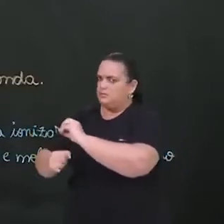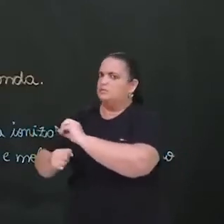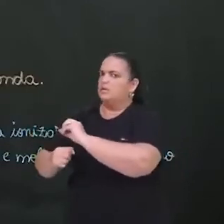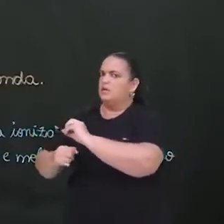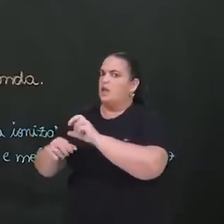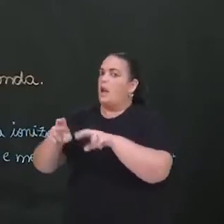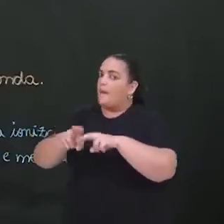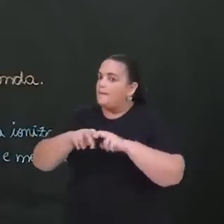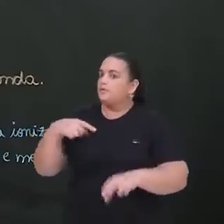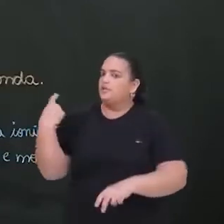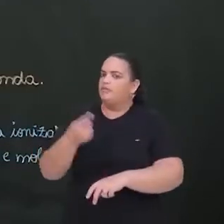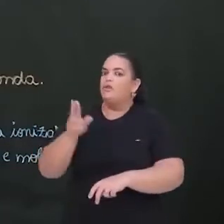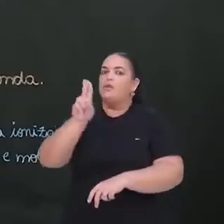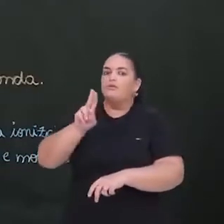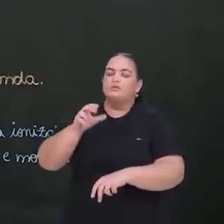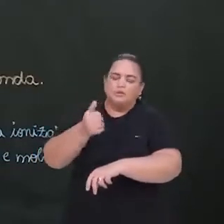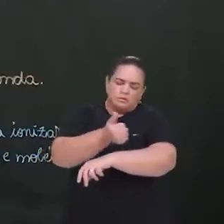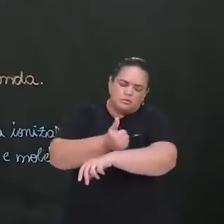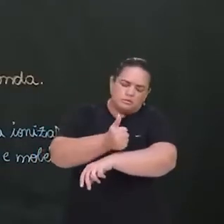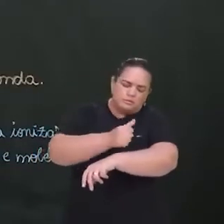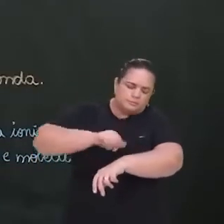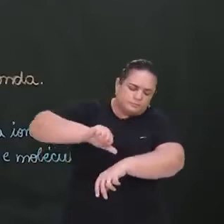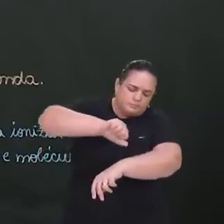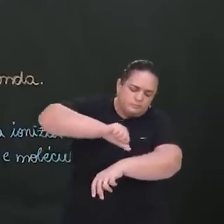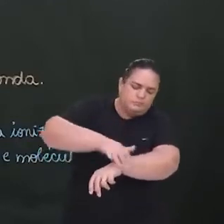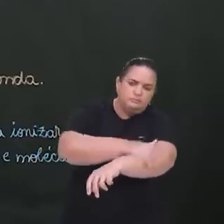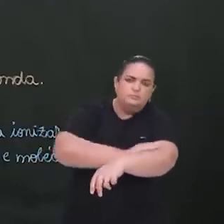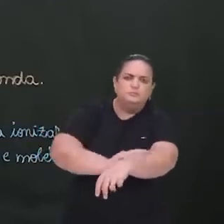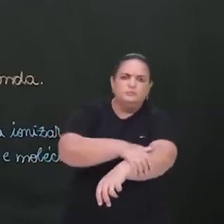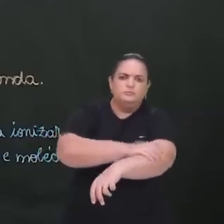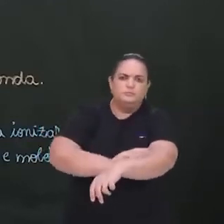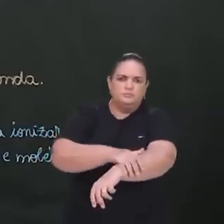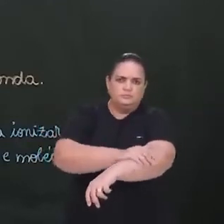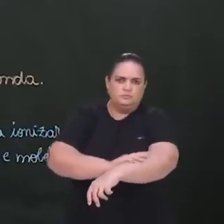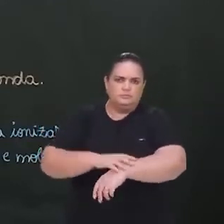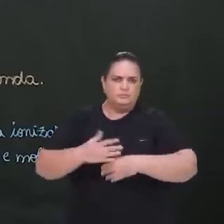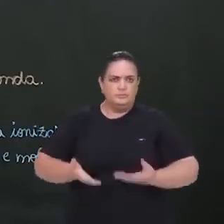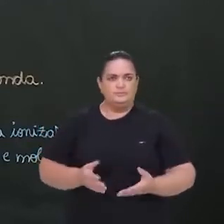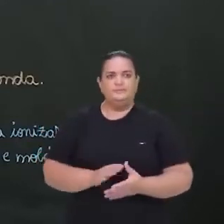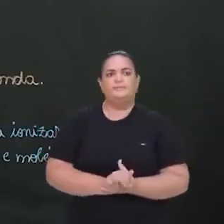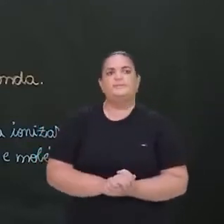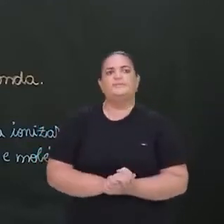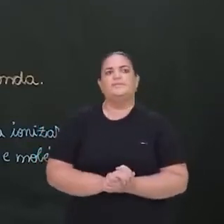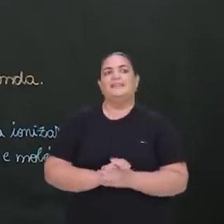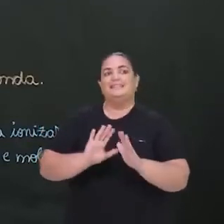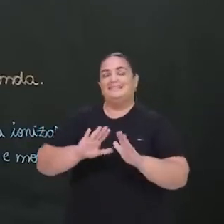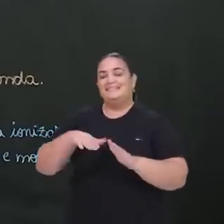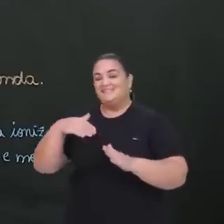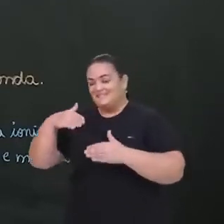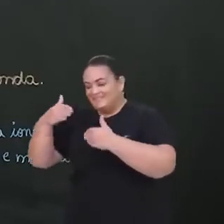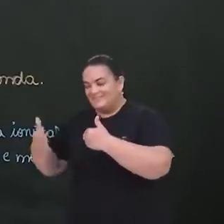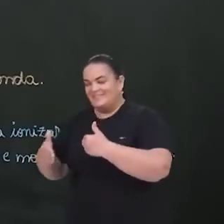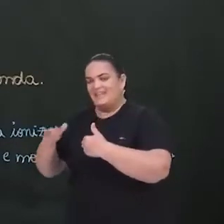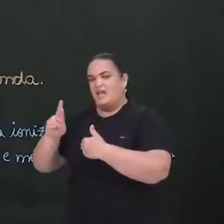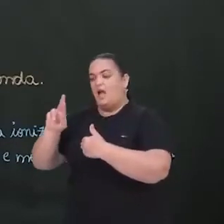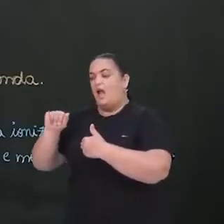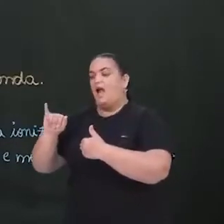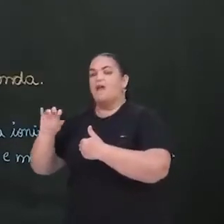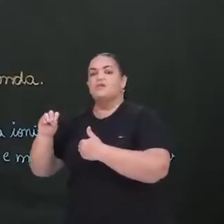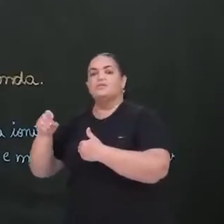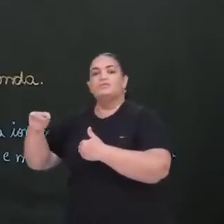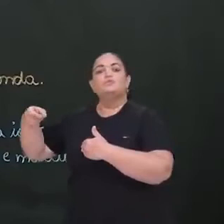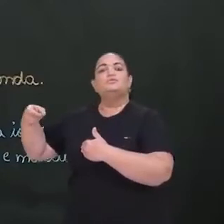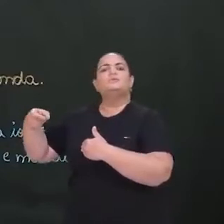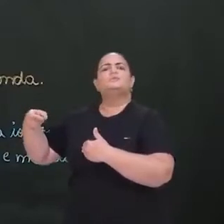nos proteger do dano. Afinal, repare, olha a frequência, já está bem maior. Chego então no raio-x, a frequência é muito